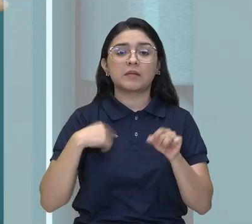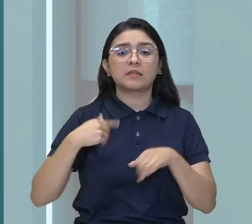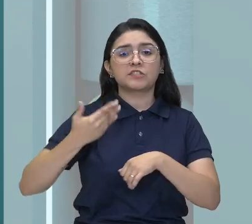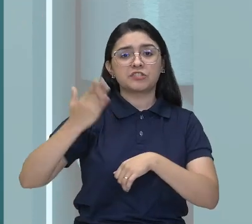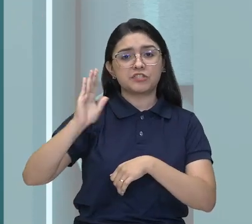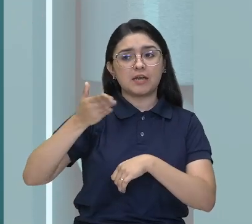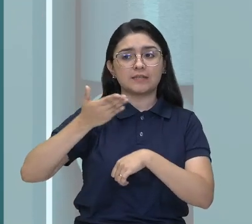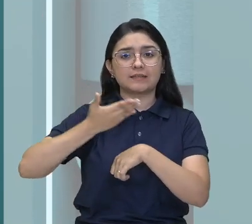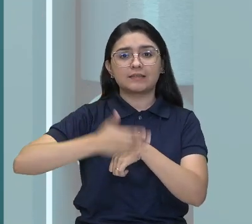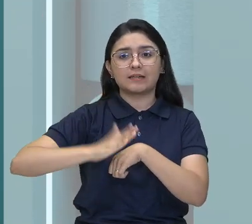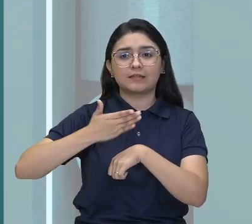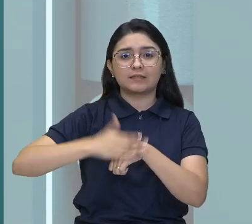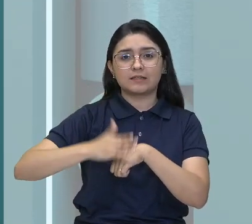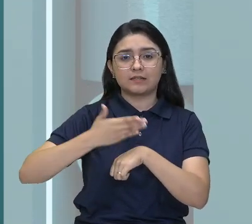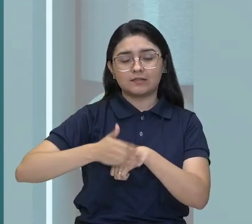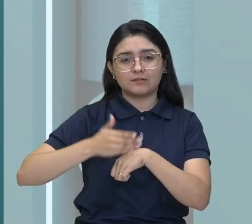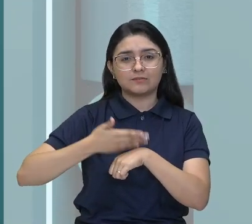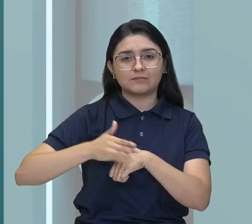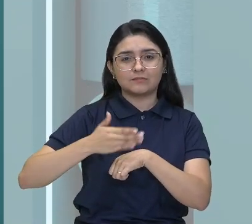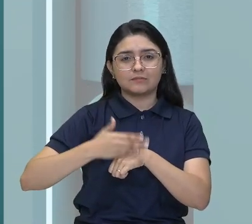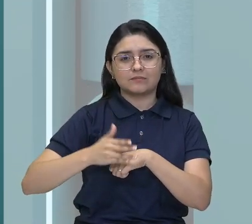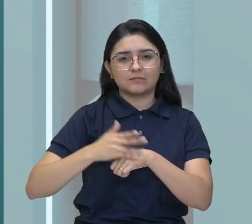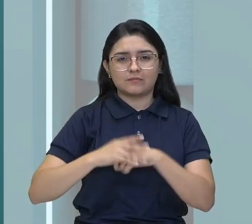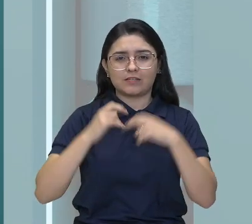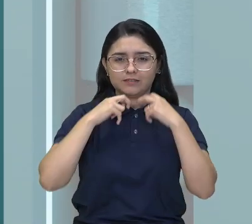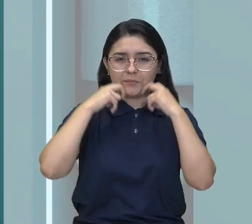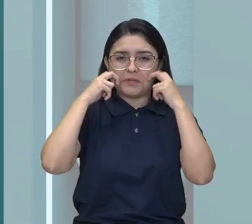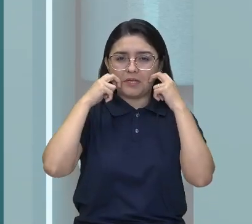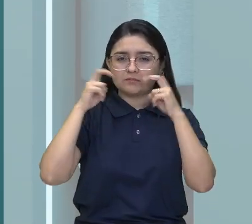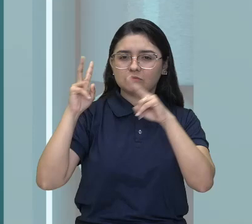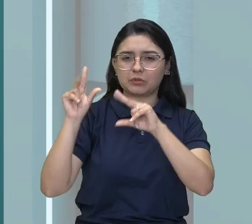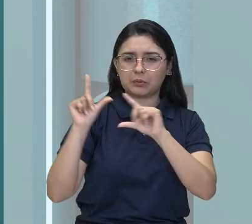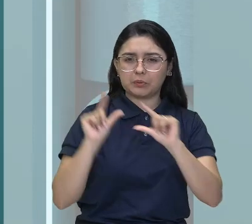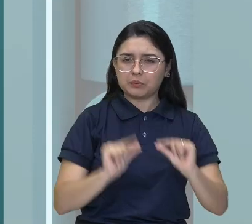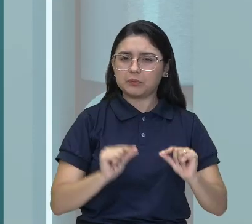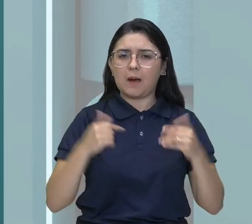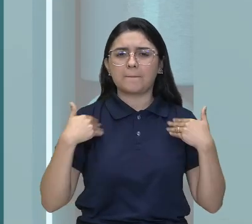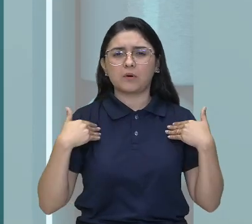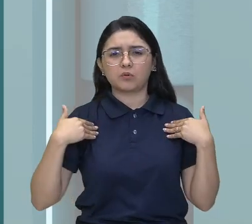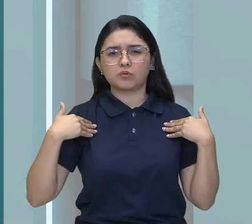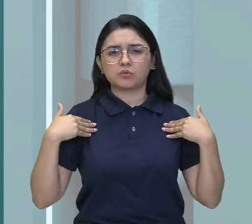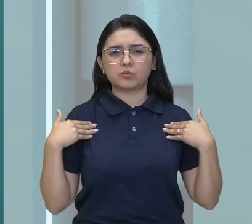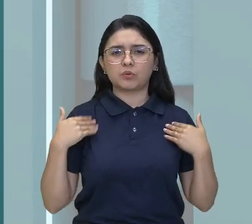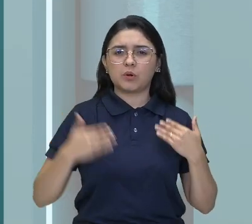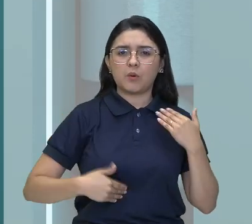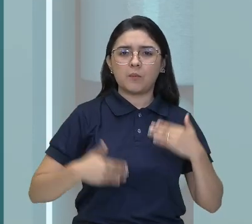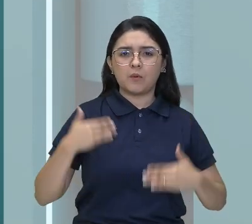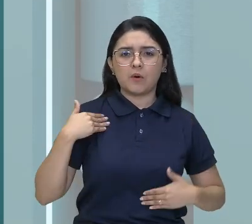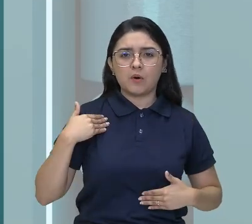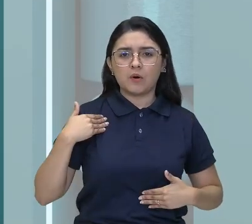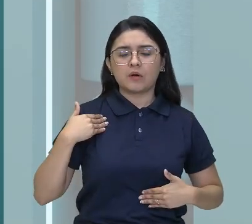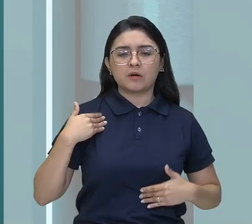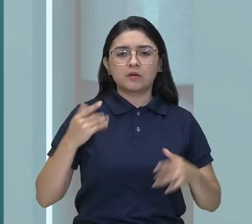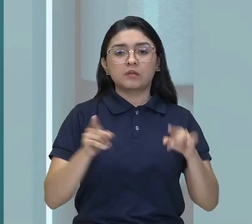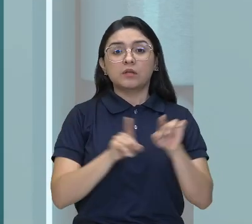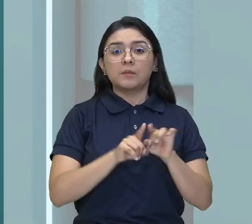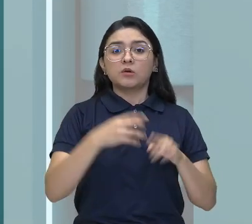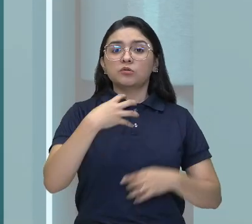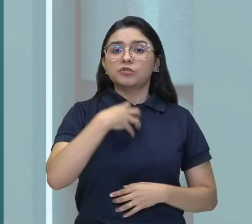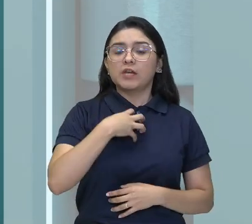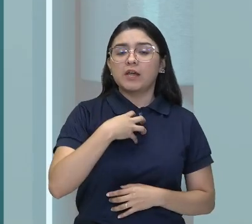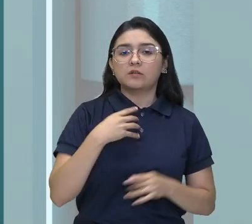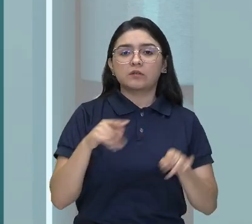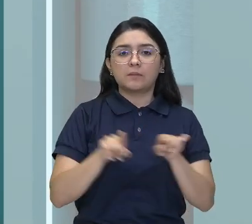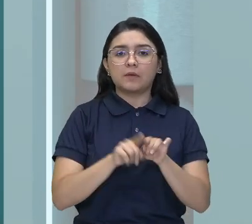exercitando justamente isso, diminuindo a sua timidez, a sua postura corporal, a sua forma, a sua